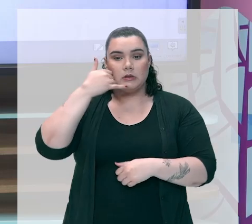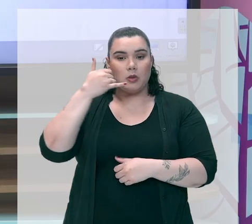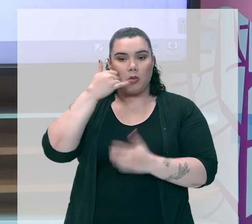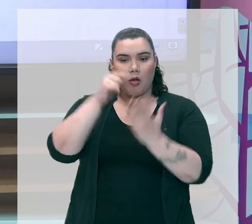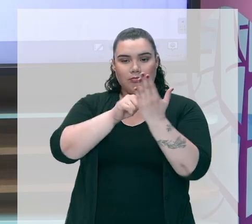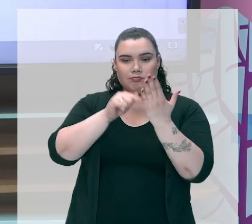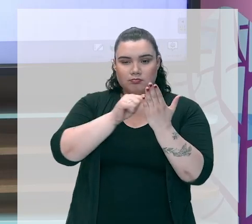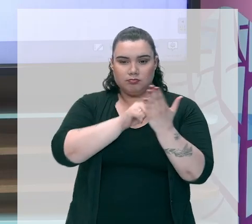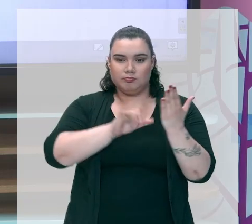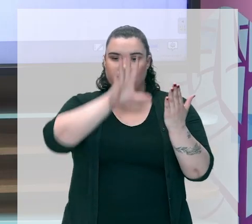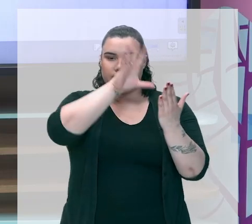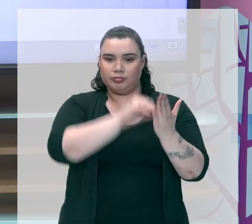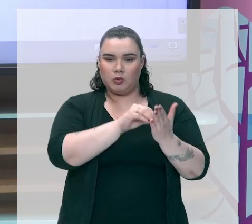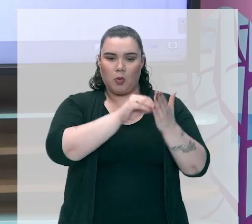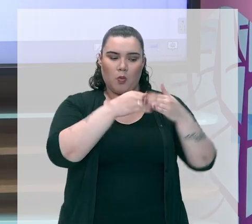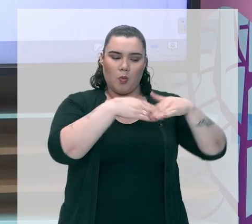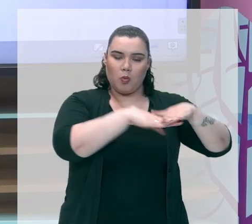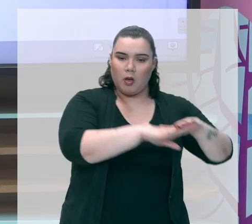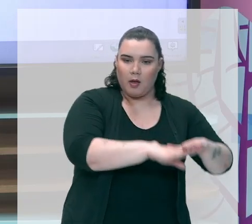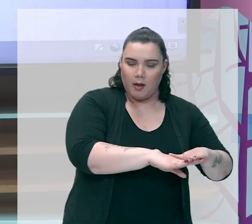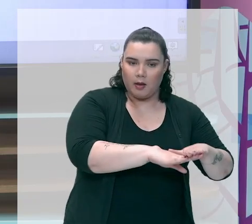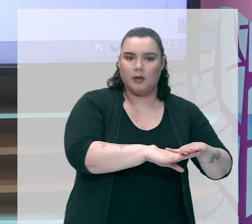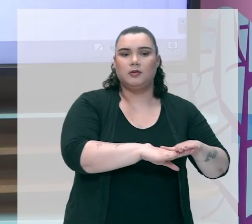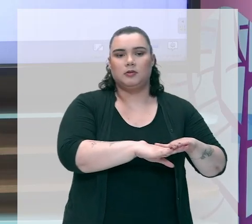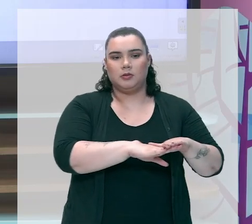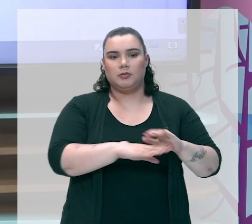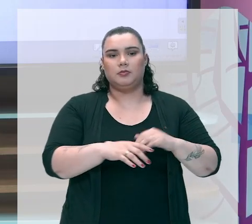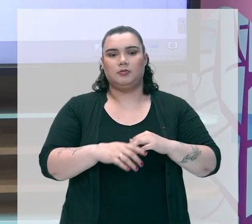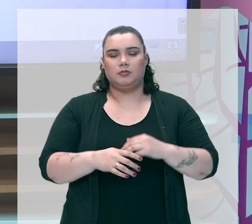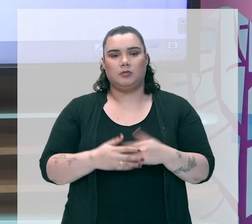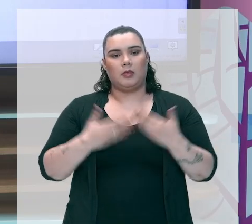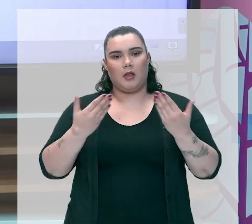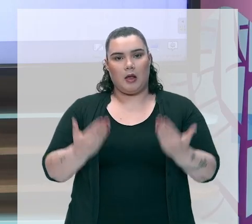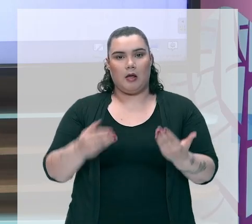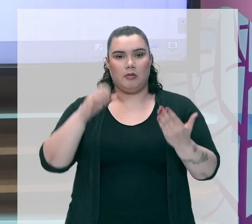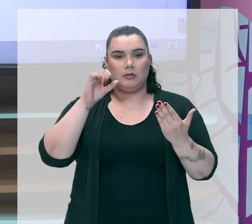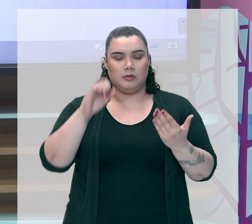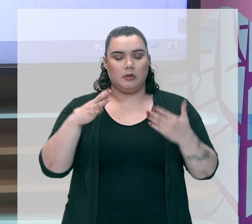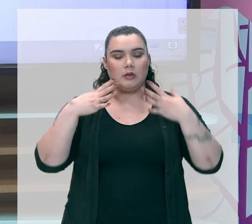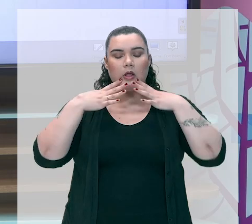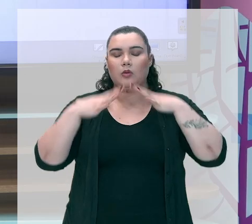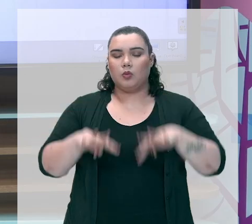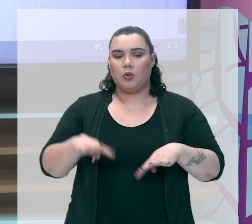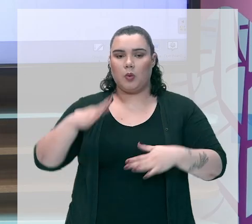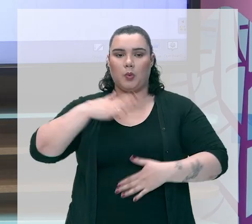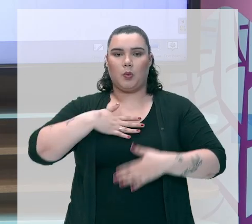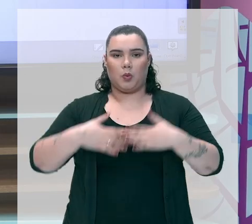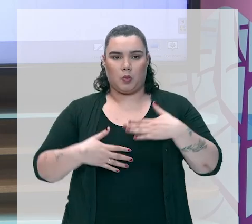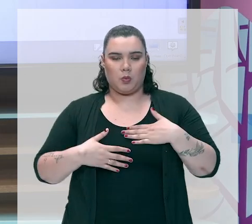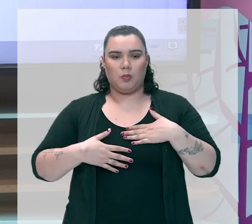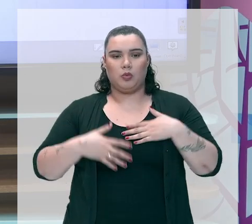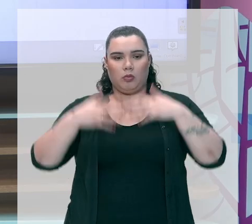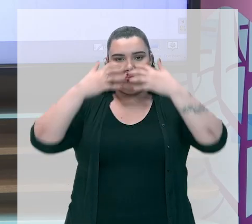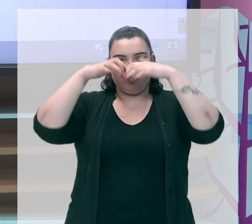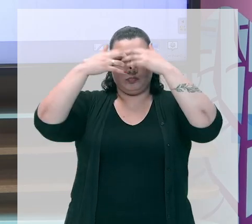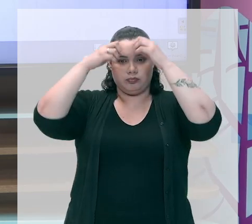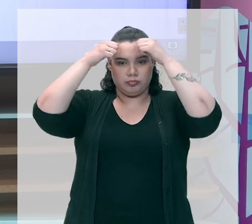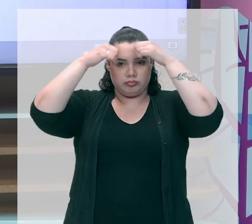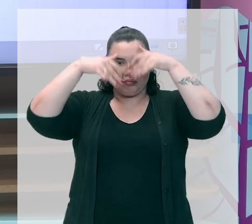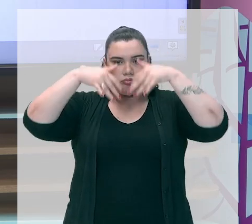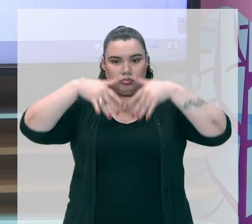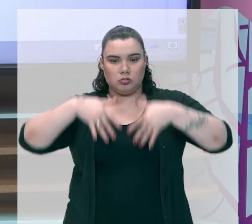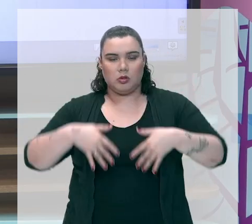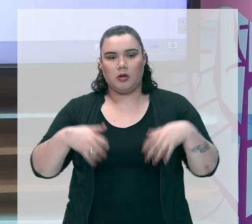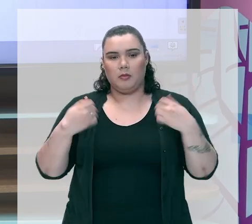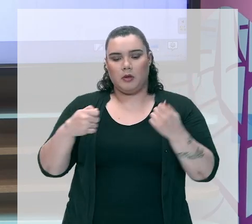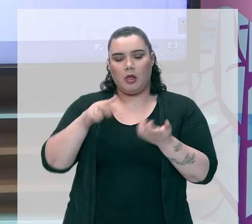luz, vai dificultar um pouco o seu sono, vai atrapalhar a produção da melatonina, né? Então ela é produzida naturalmente aí pelo nosso corpo, mas você